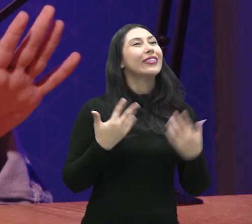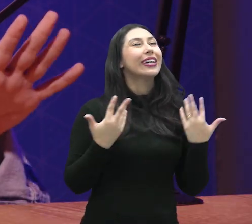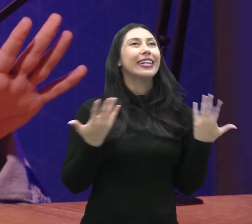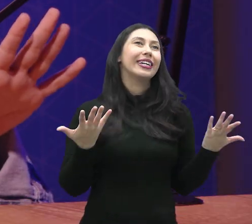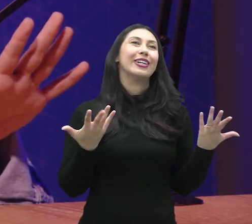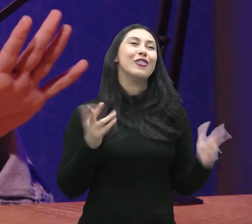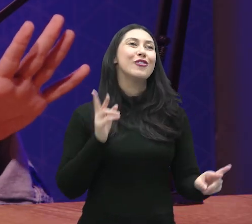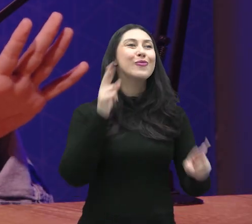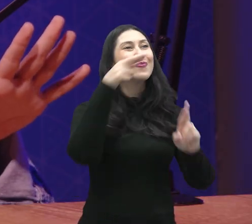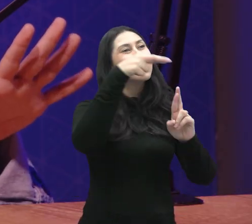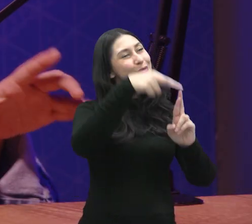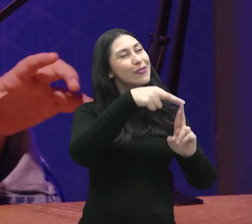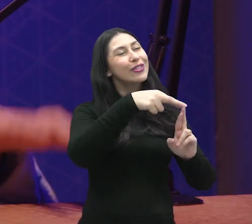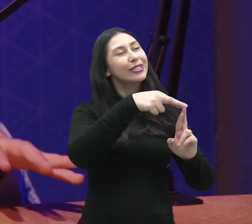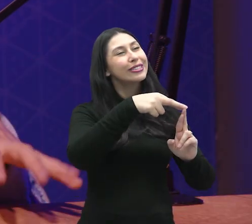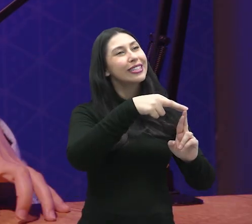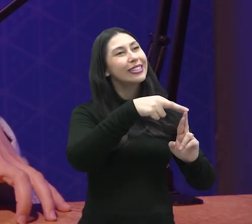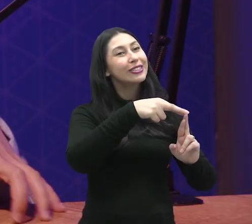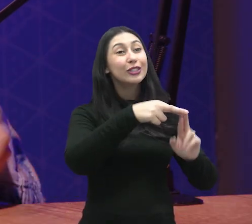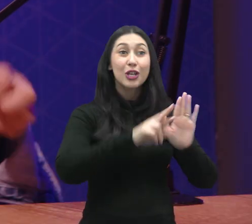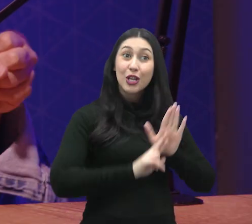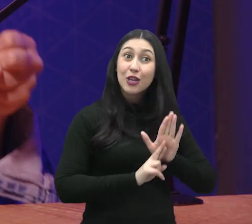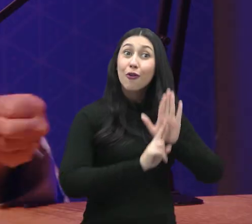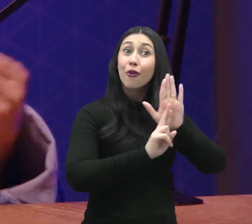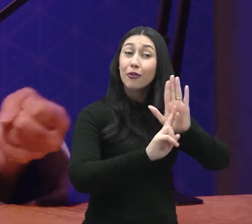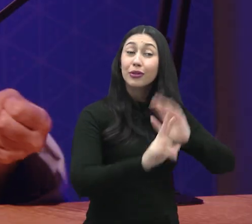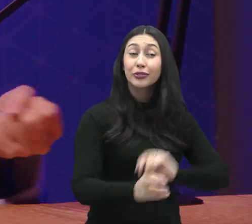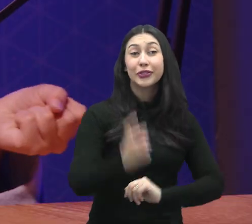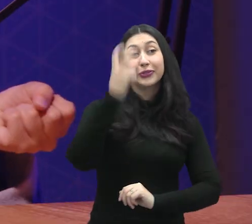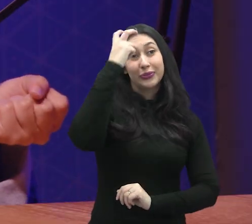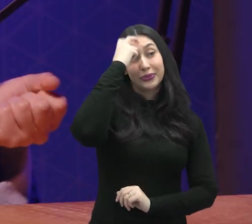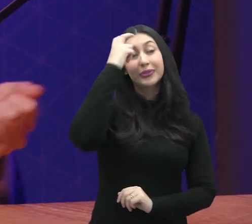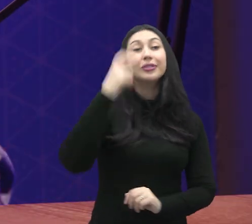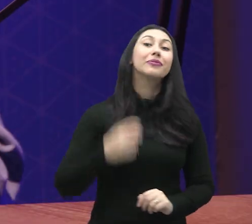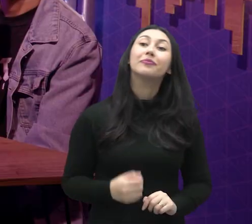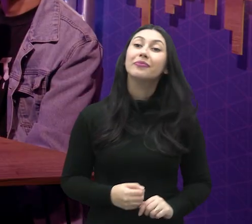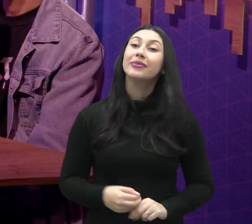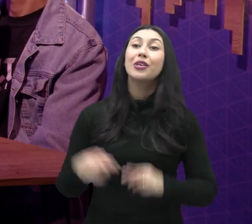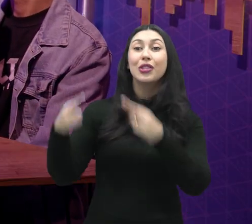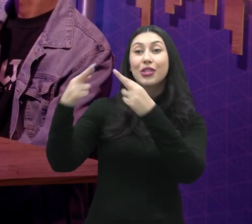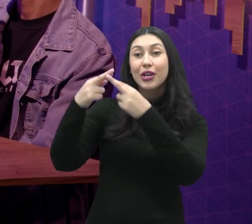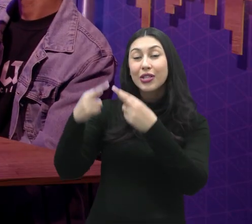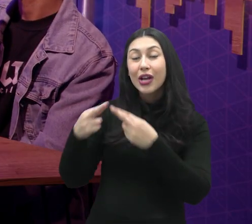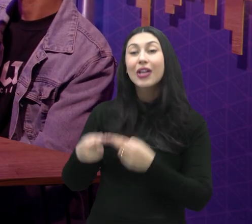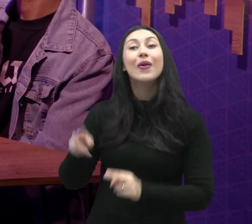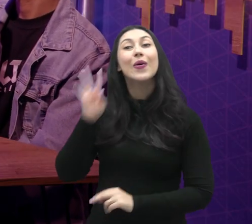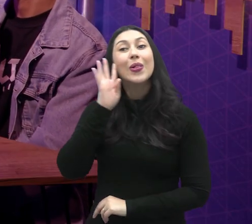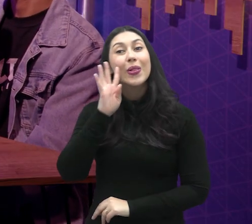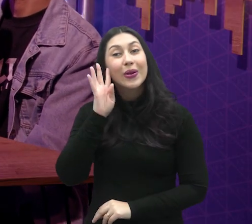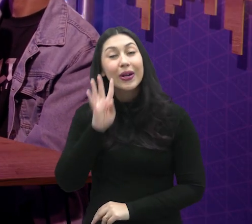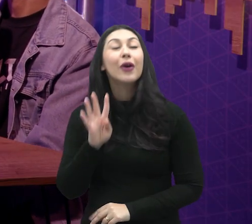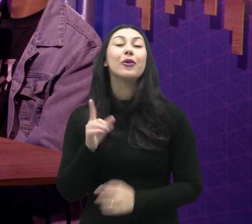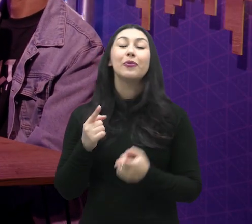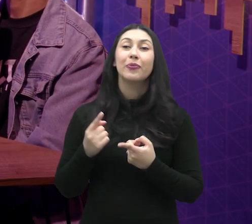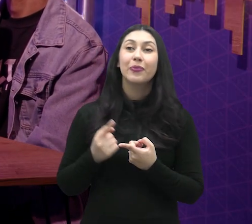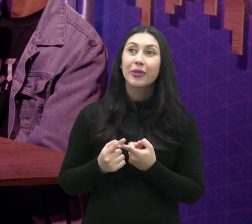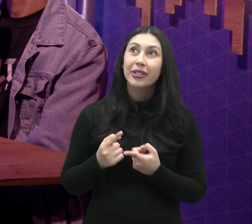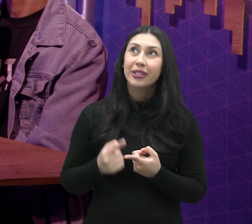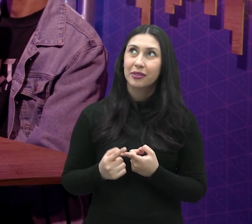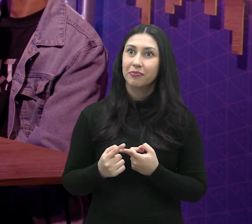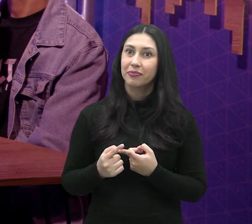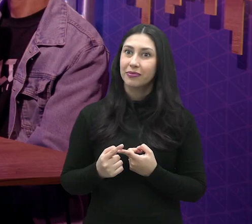como um exemplo, assim, pra mim de representação de cultura muito forte. Você falou do repente, eu acho isso muito legal,